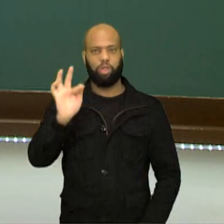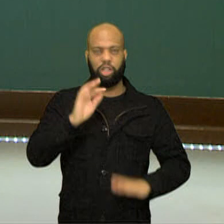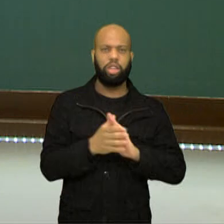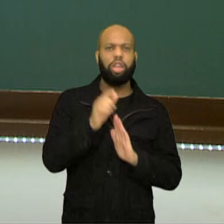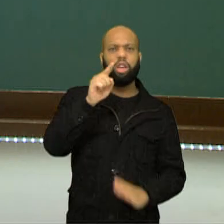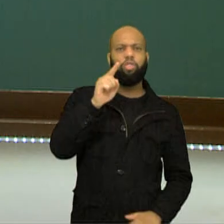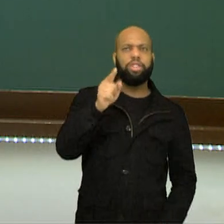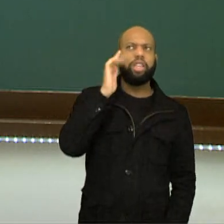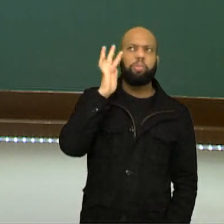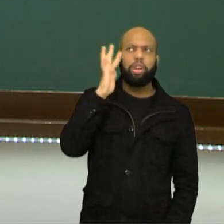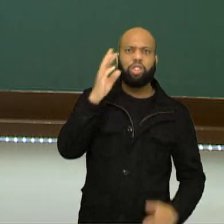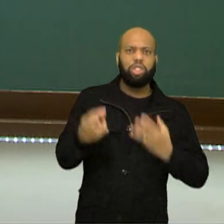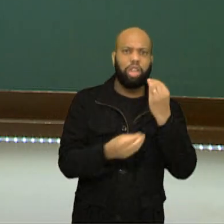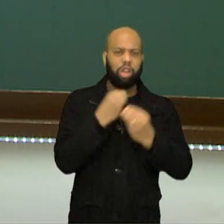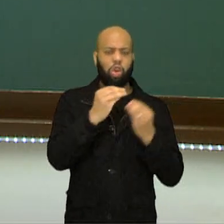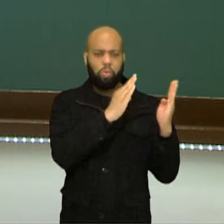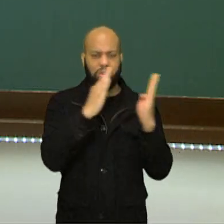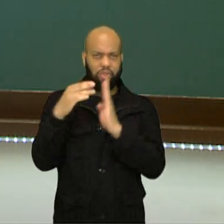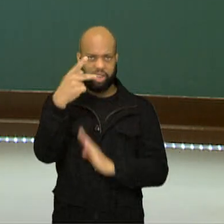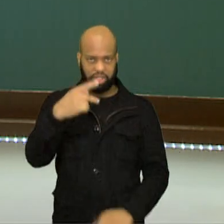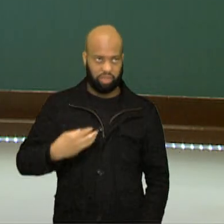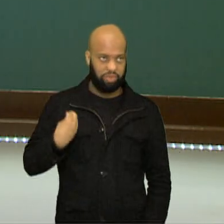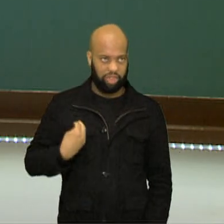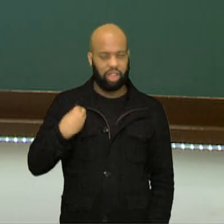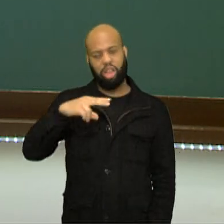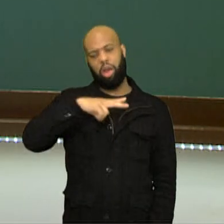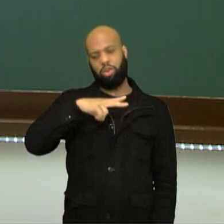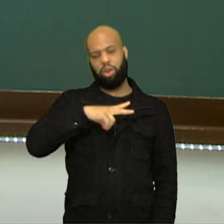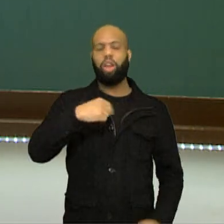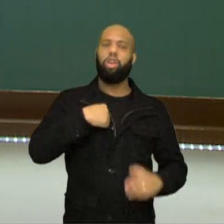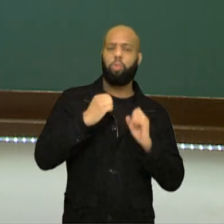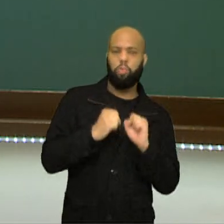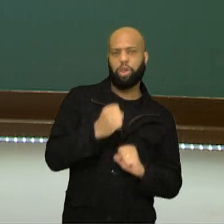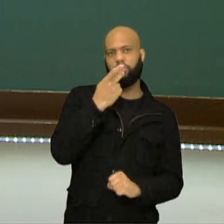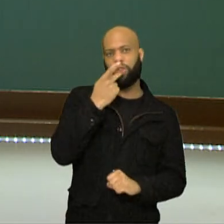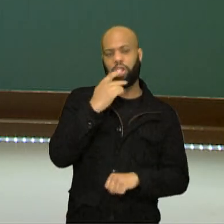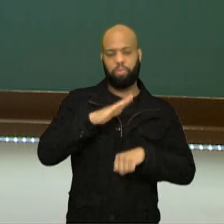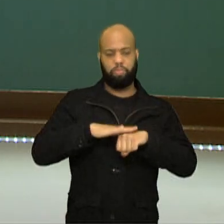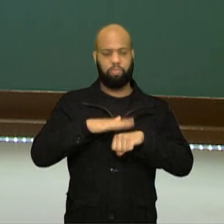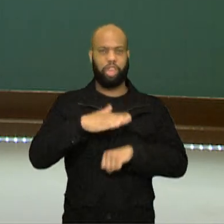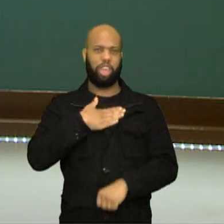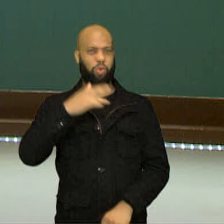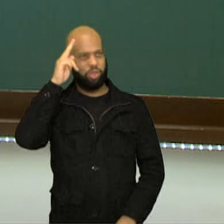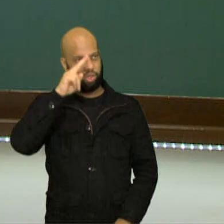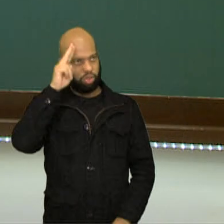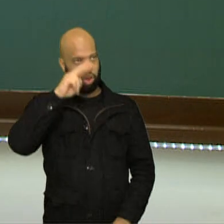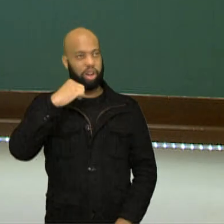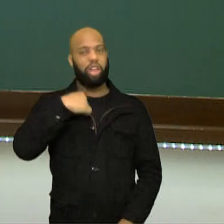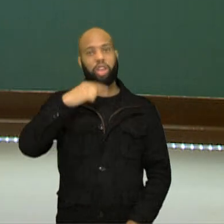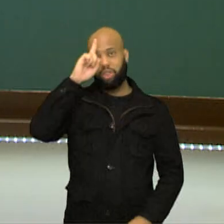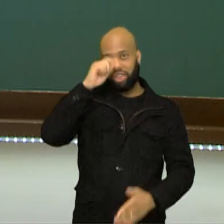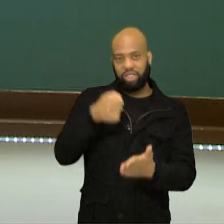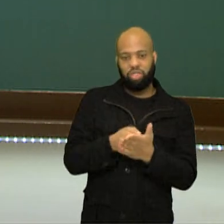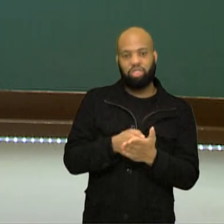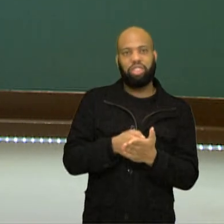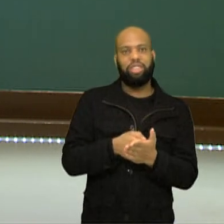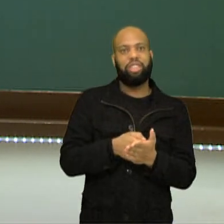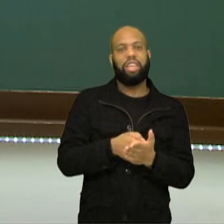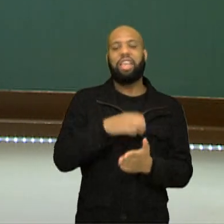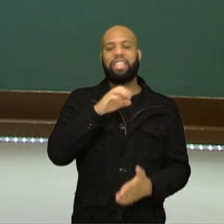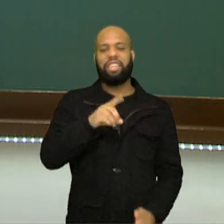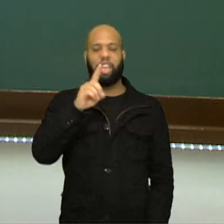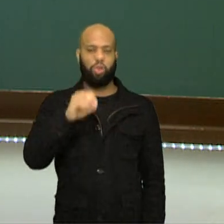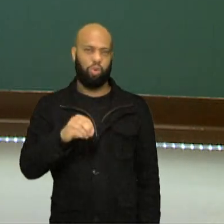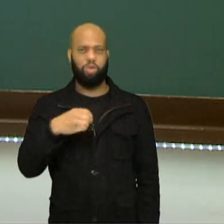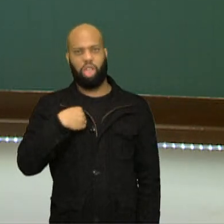como será essa fase para você? Aí é pessoal, né? Eu posso dizer da minha história, né? Eu decidi muito cedo ser professor, com 14,